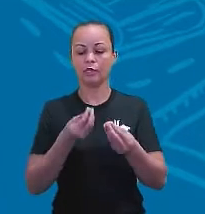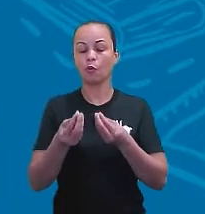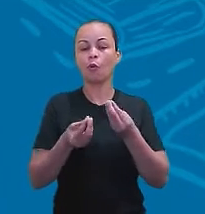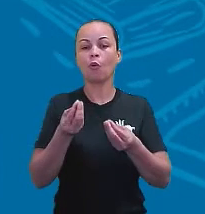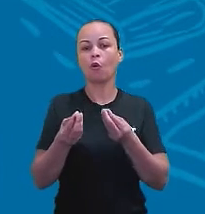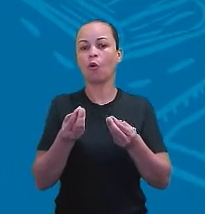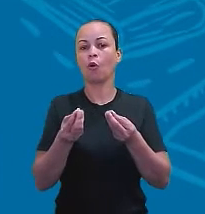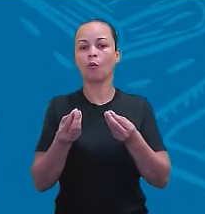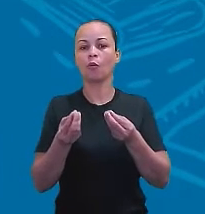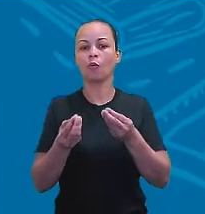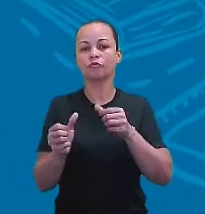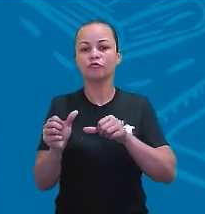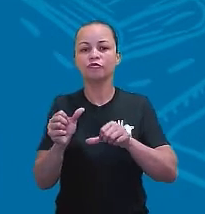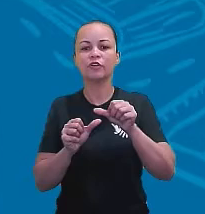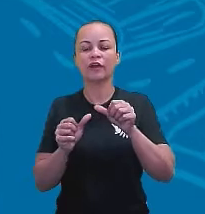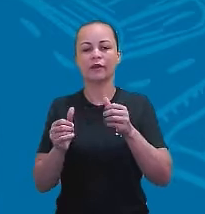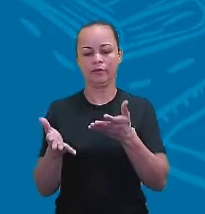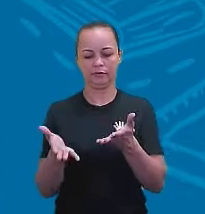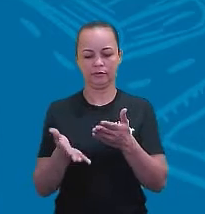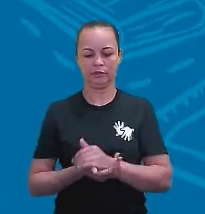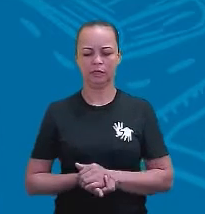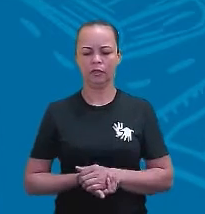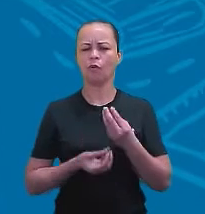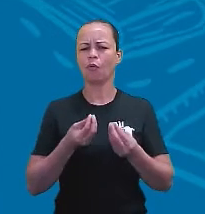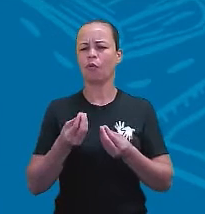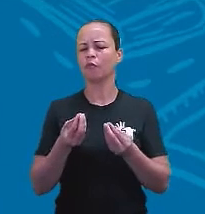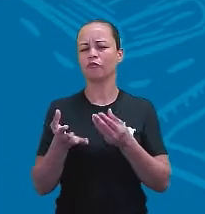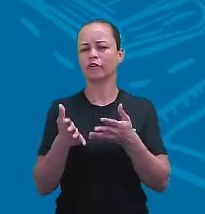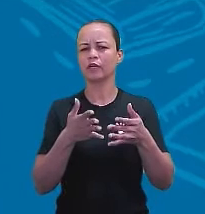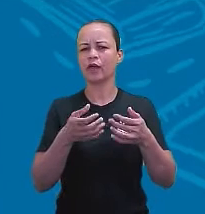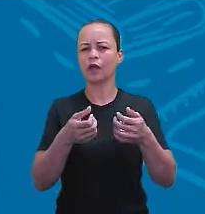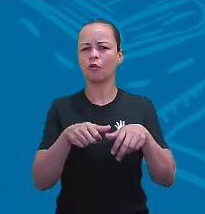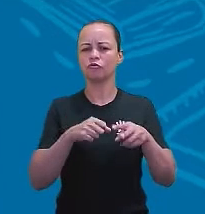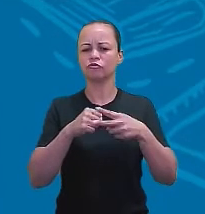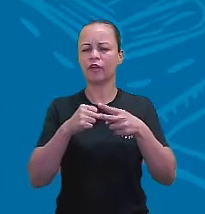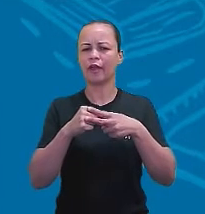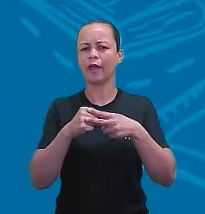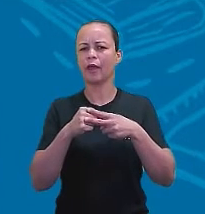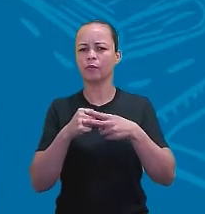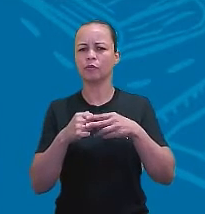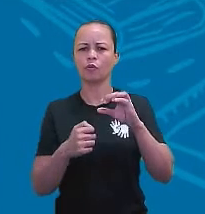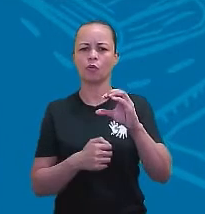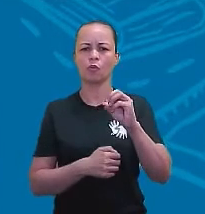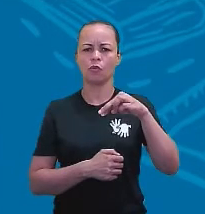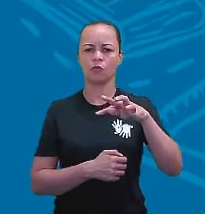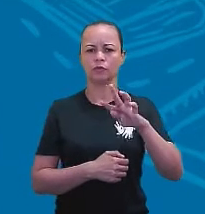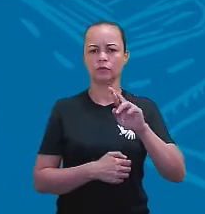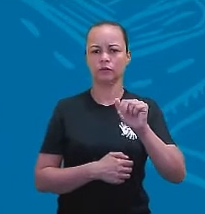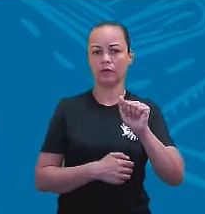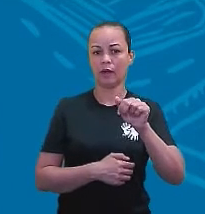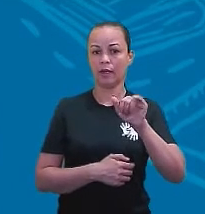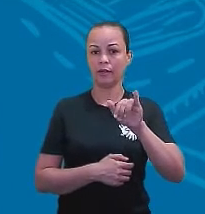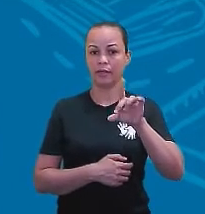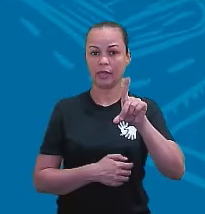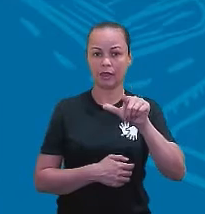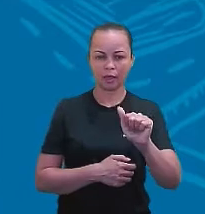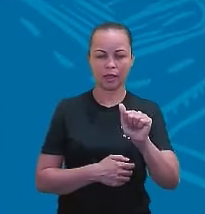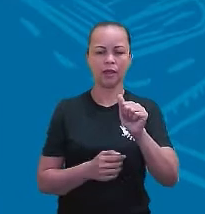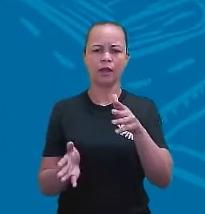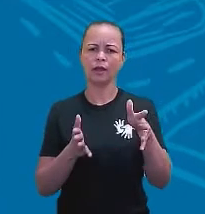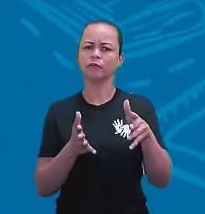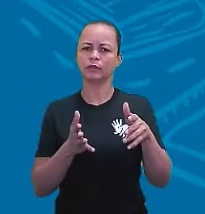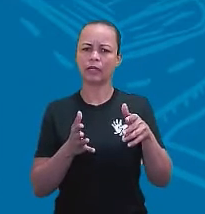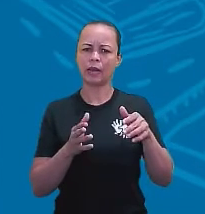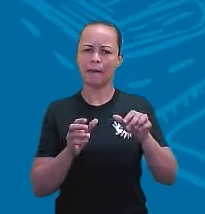forma contraída. Como é que fica esse verbo quando a gente coloca na forma contraída? Muda o sentido? Não, permanece o